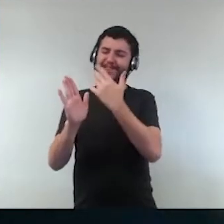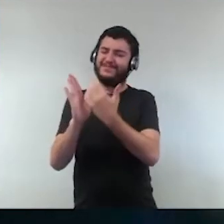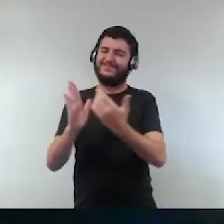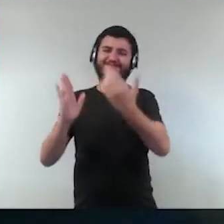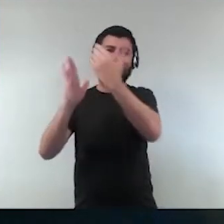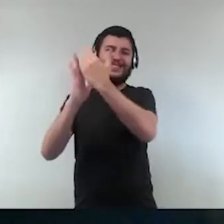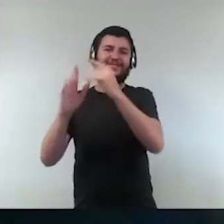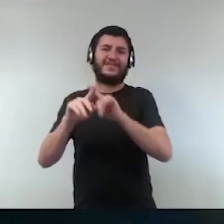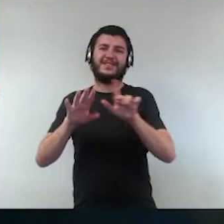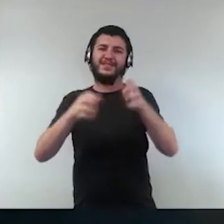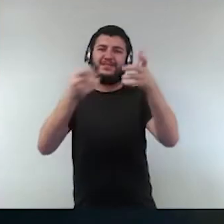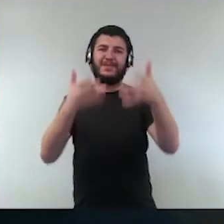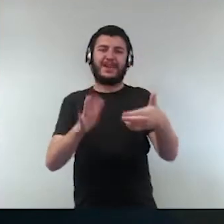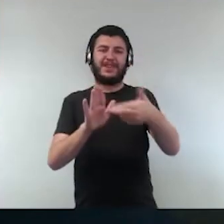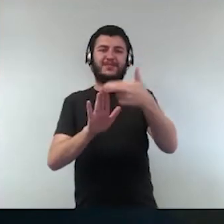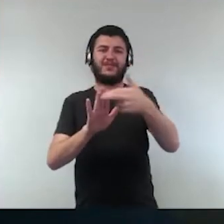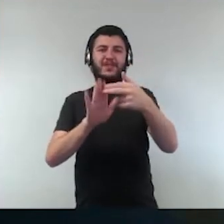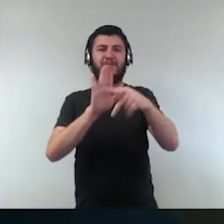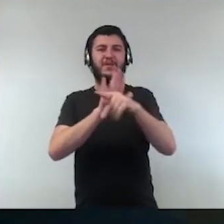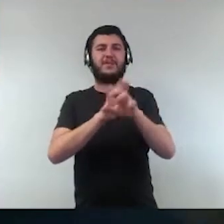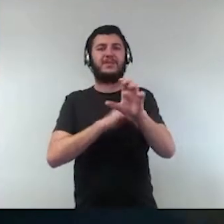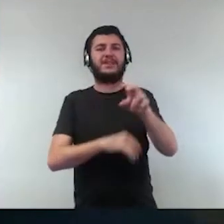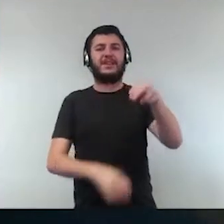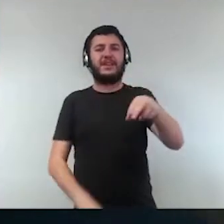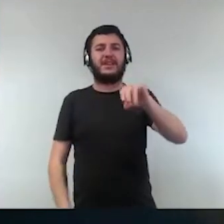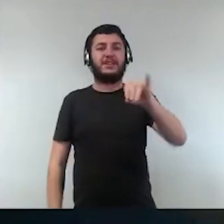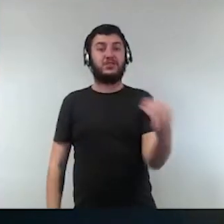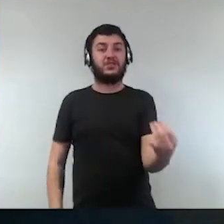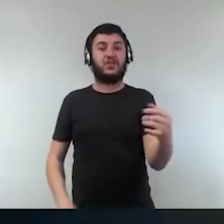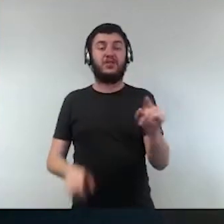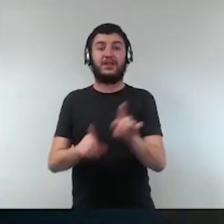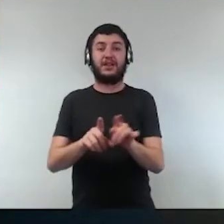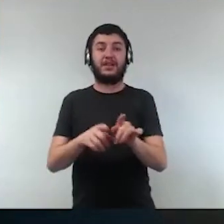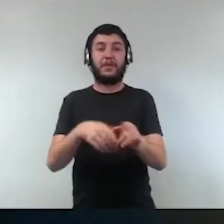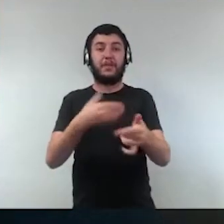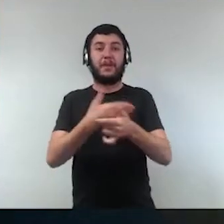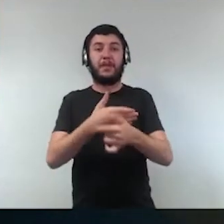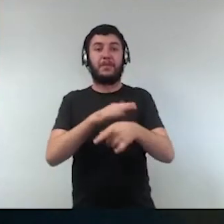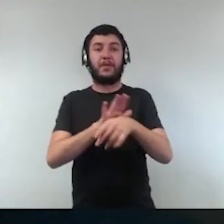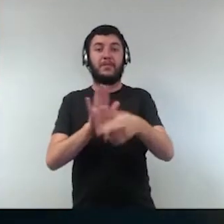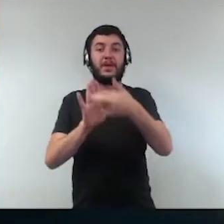das resoluções do CNJ e o papel dos regimentos internos.